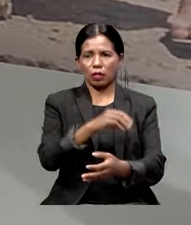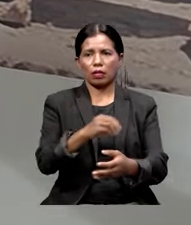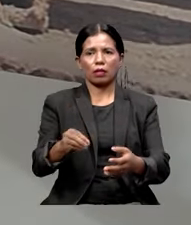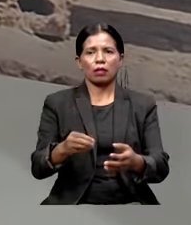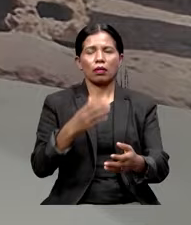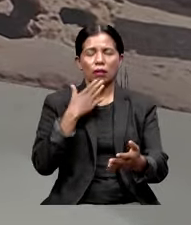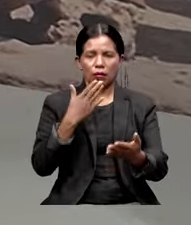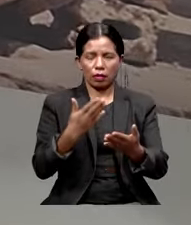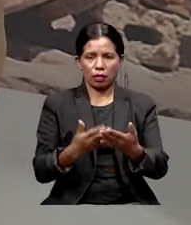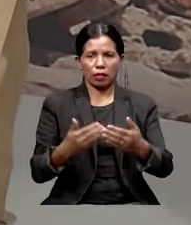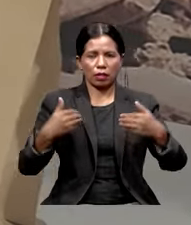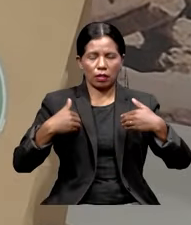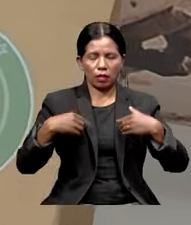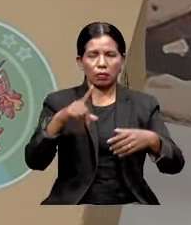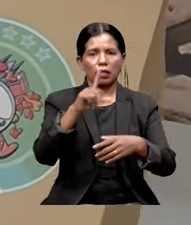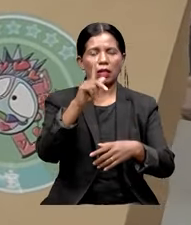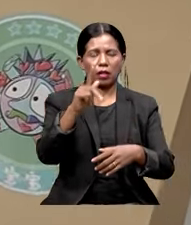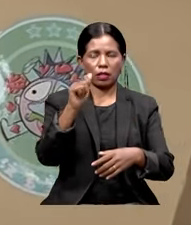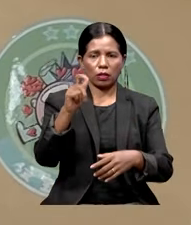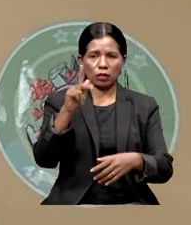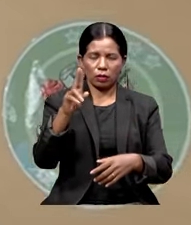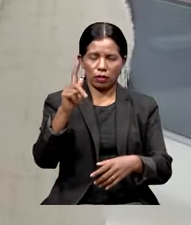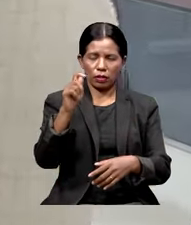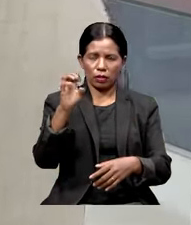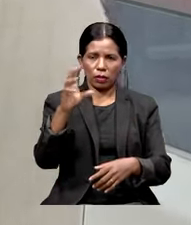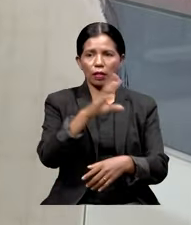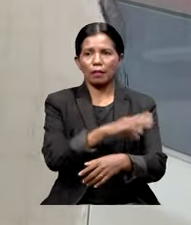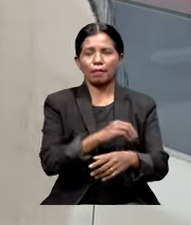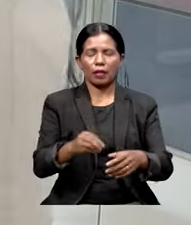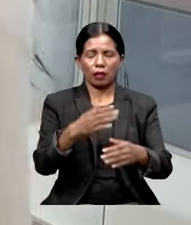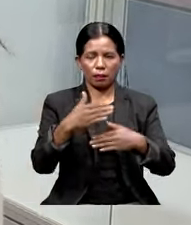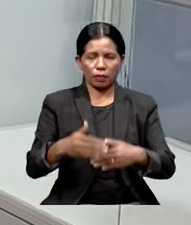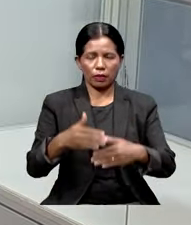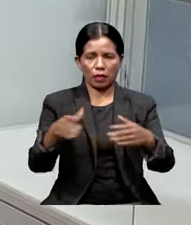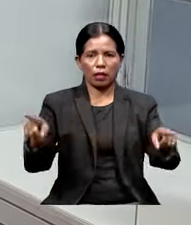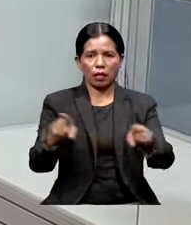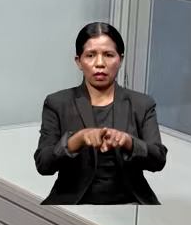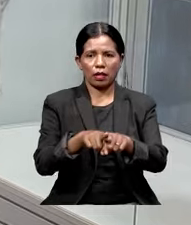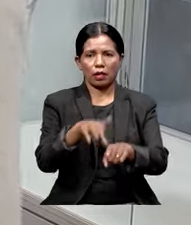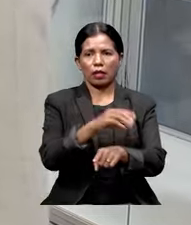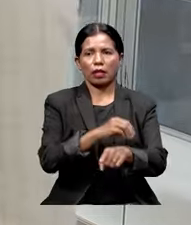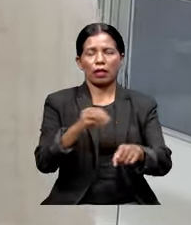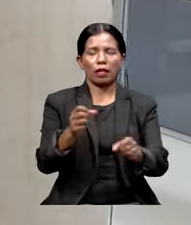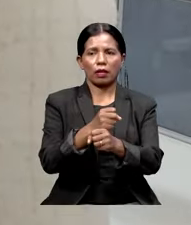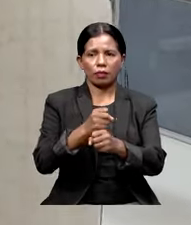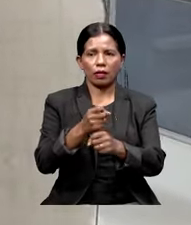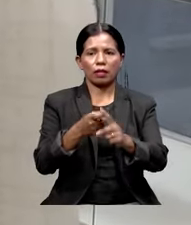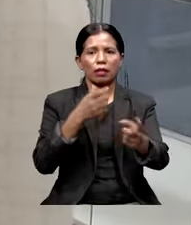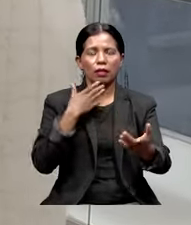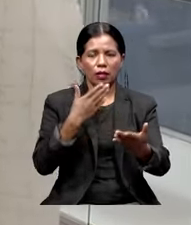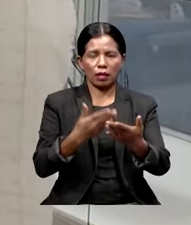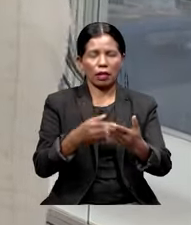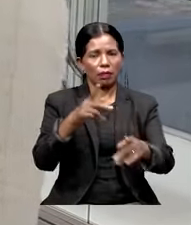ou e é muito lá que tem cada processo lá nessa ninguém é nem fully wash café nem bem mais conhecido e